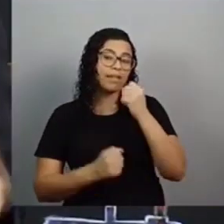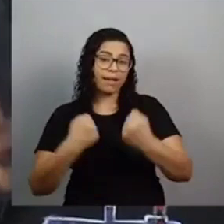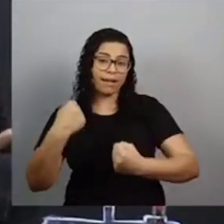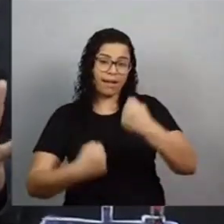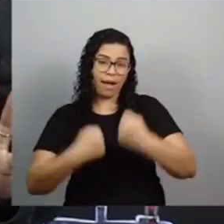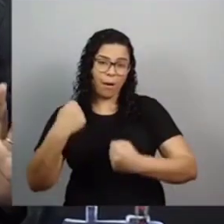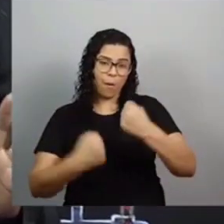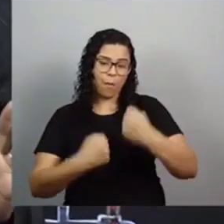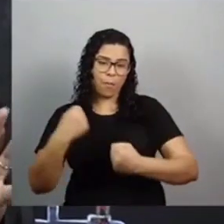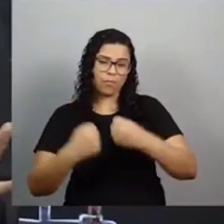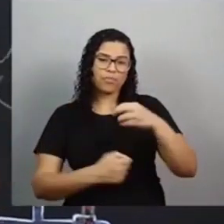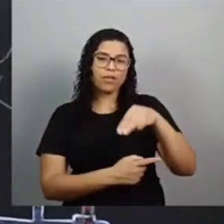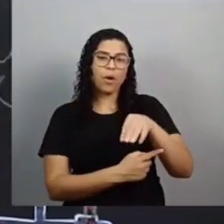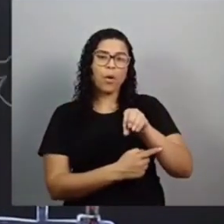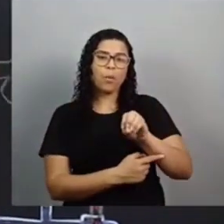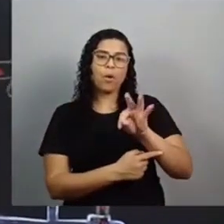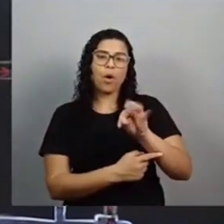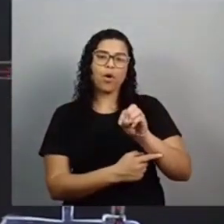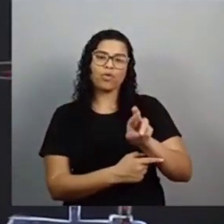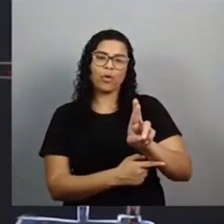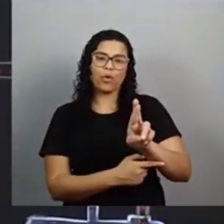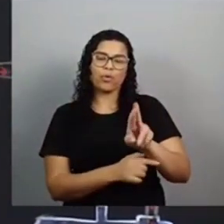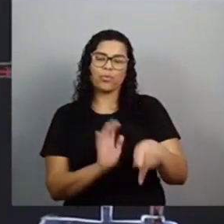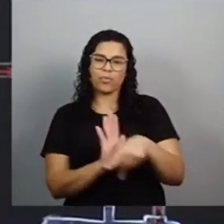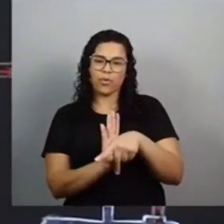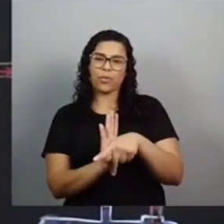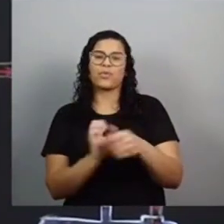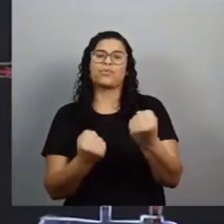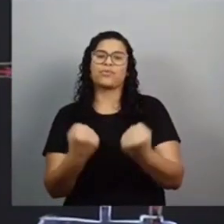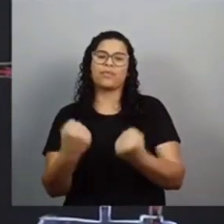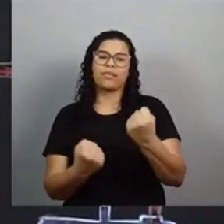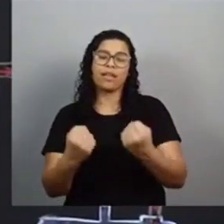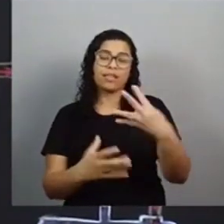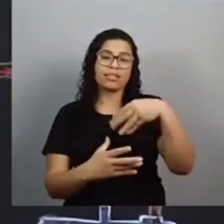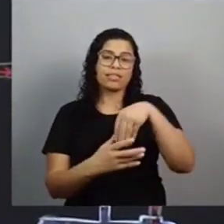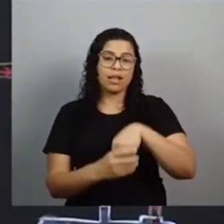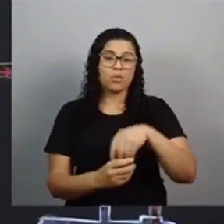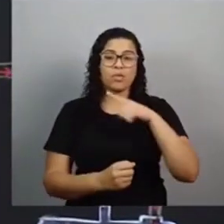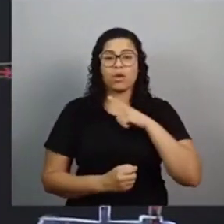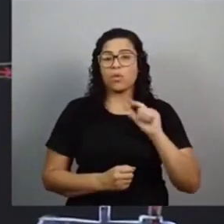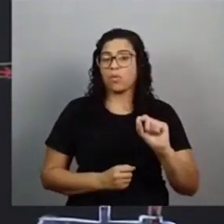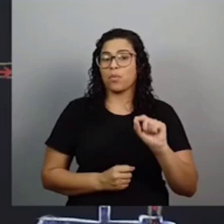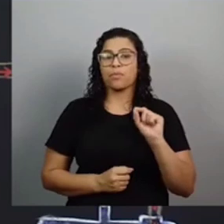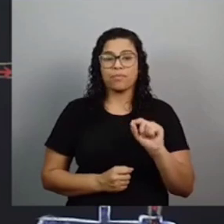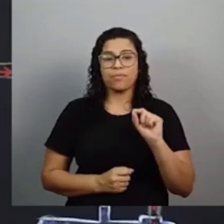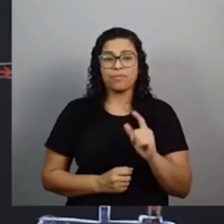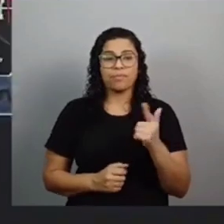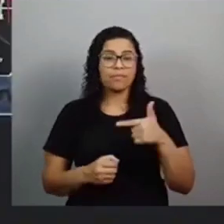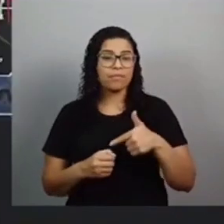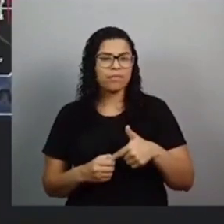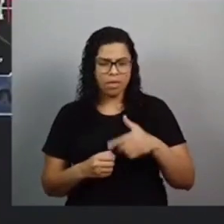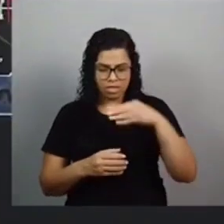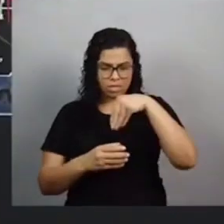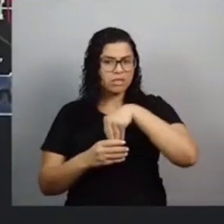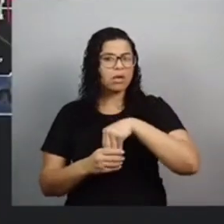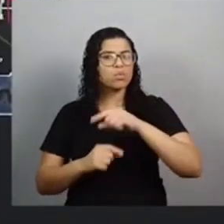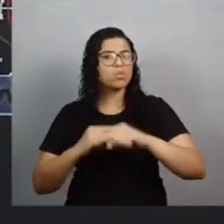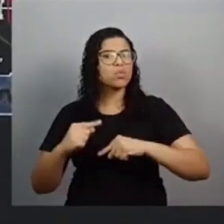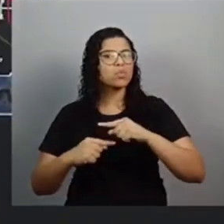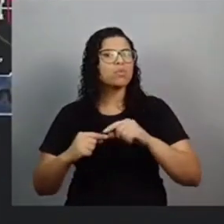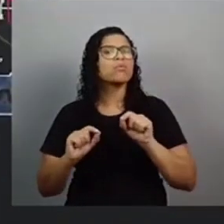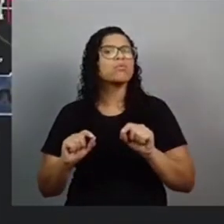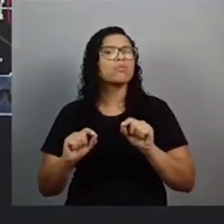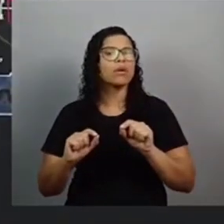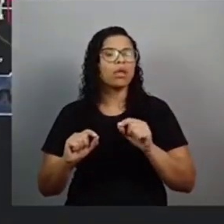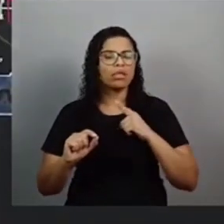do carro, a gente fala que ele é um motor de combustão interna. O que está rolando ali dentro? Tem várias estruturas